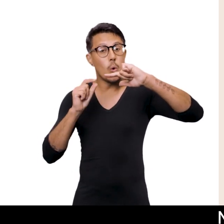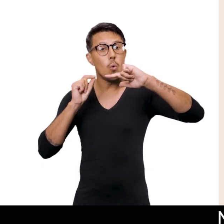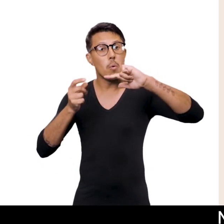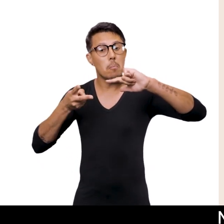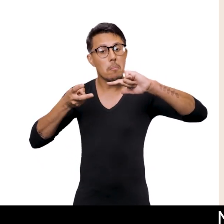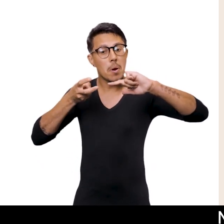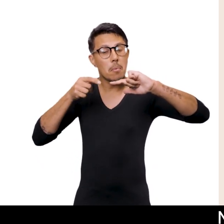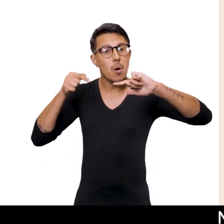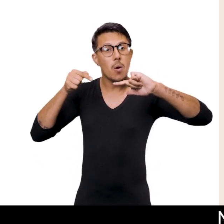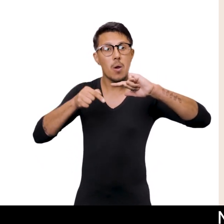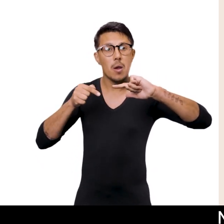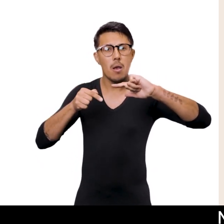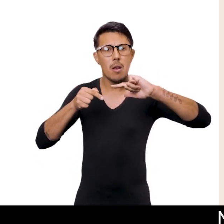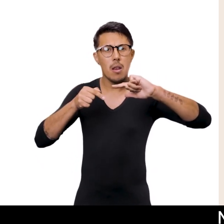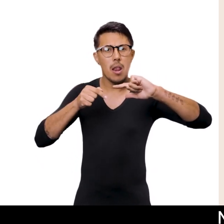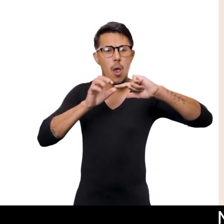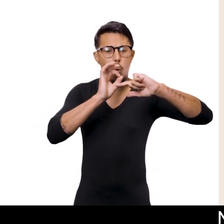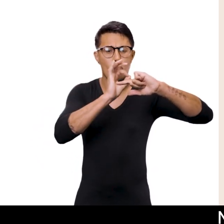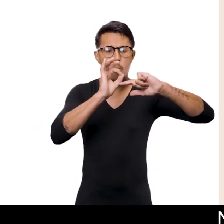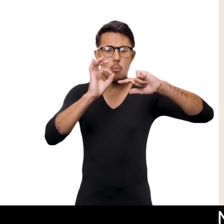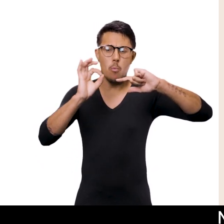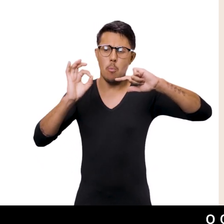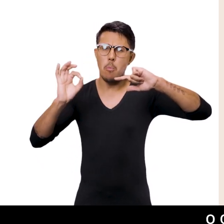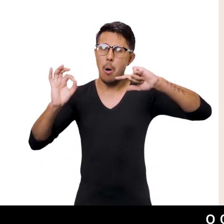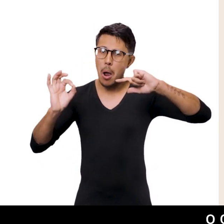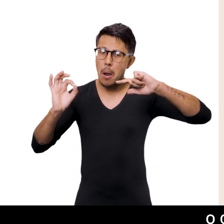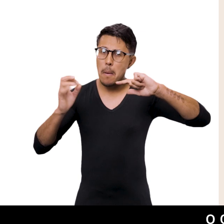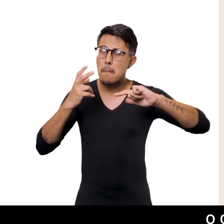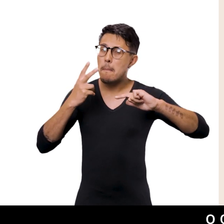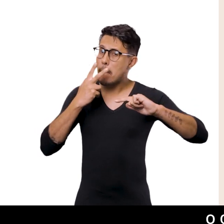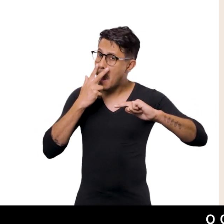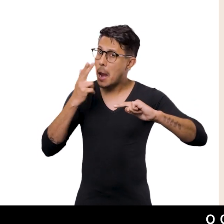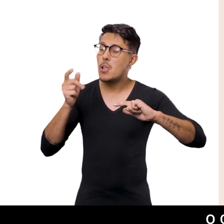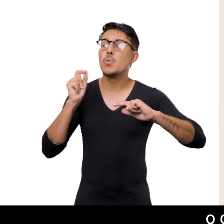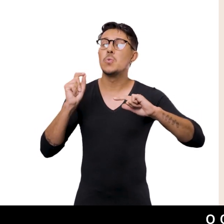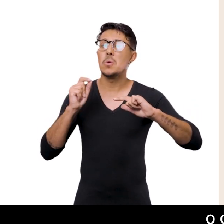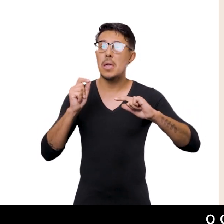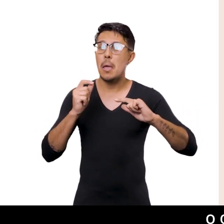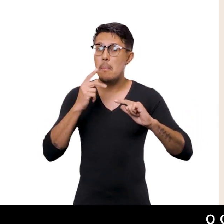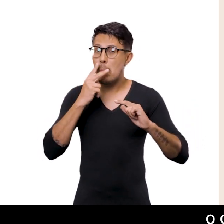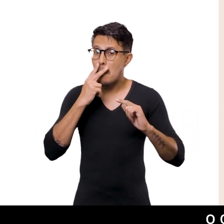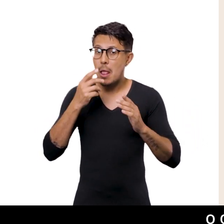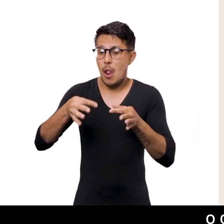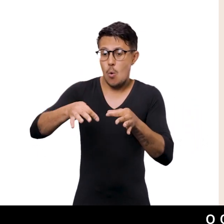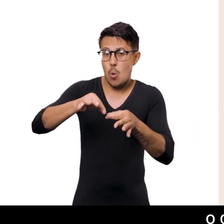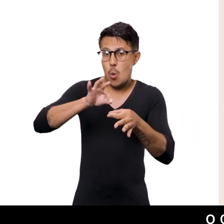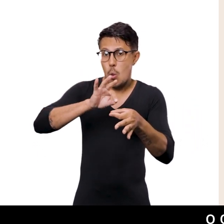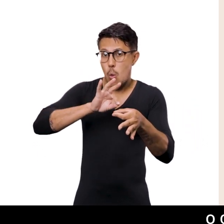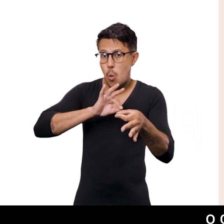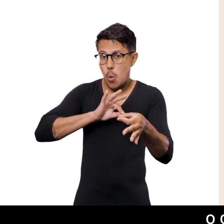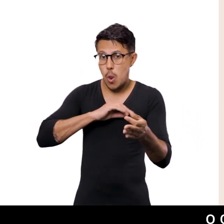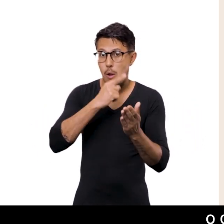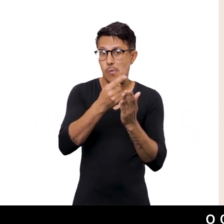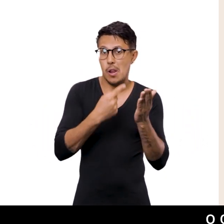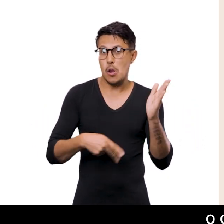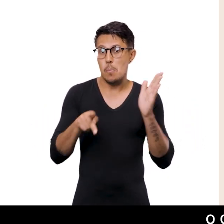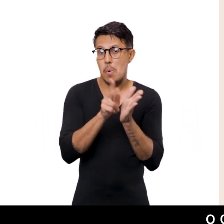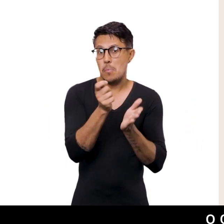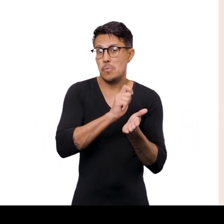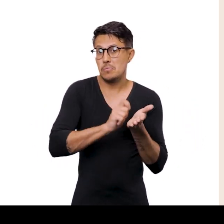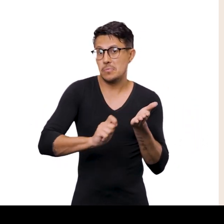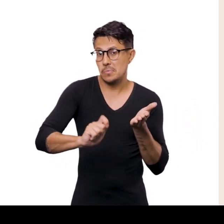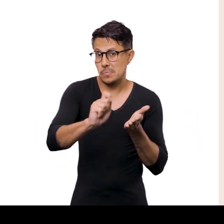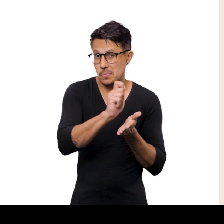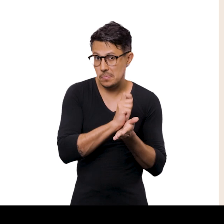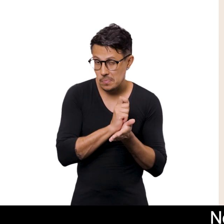superior, percebemos que há furos na folha, o que nos leva a crer que se trata de uma página de caderno de